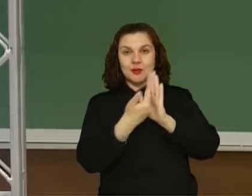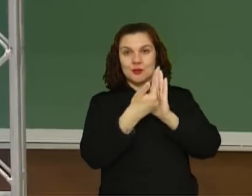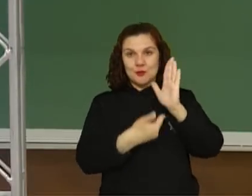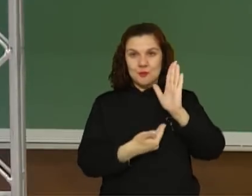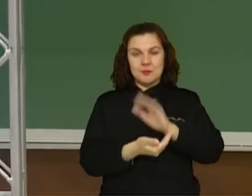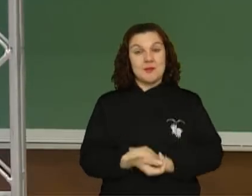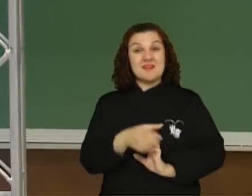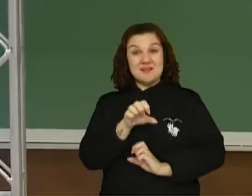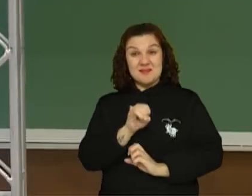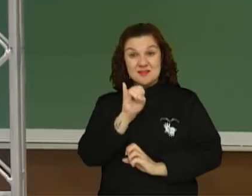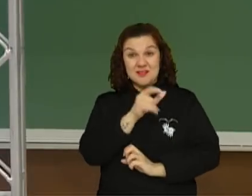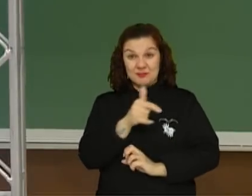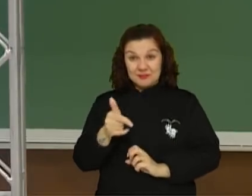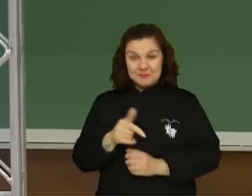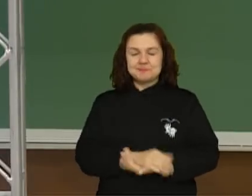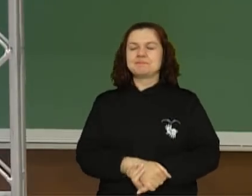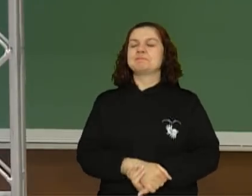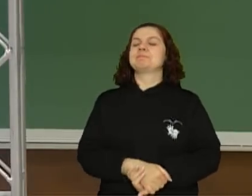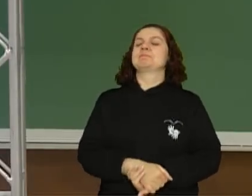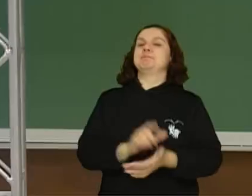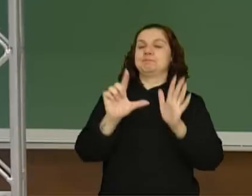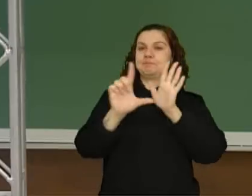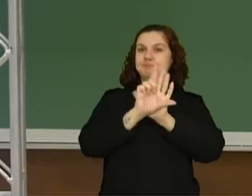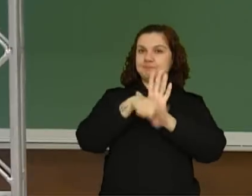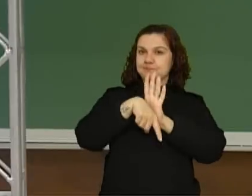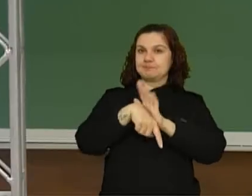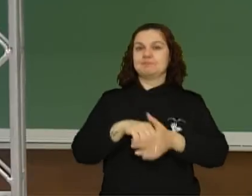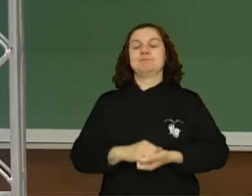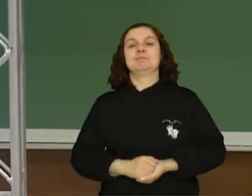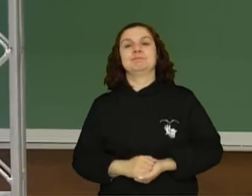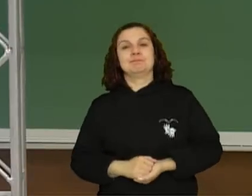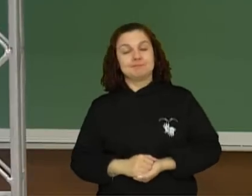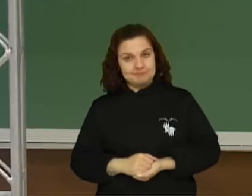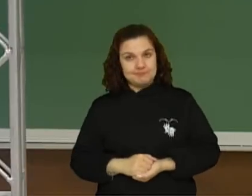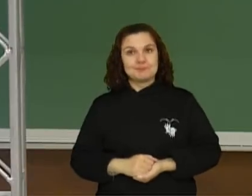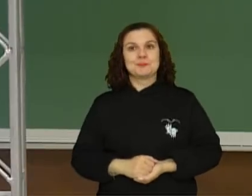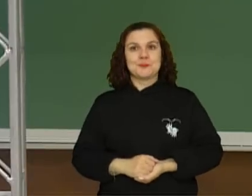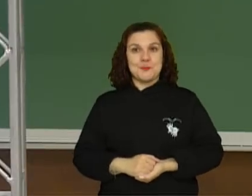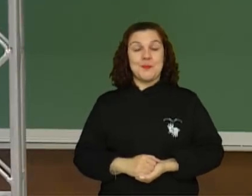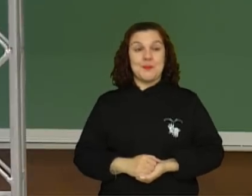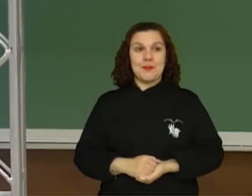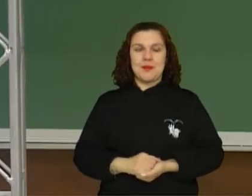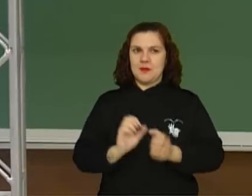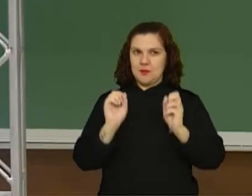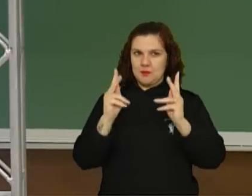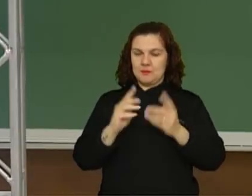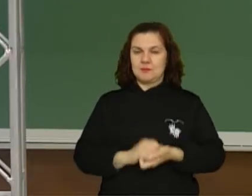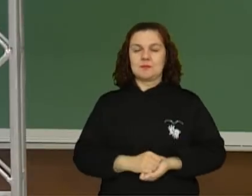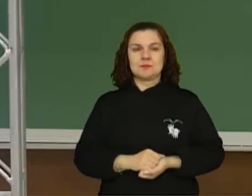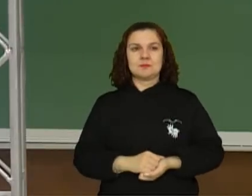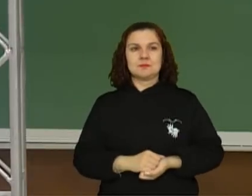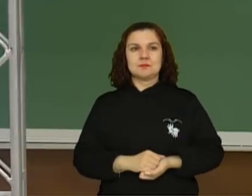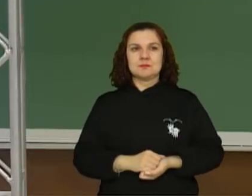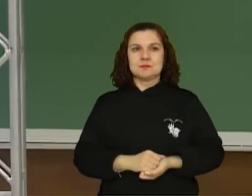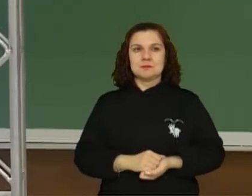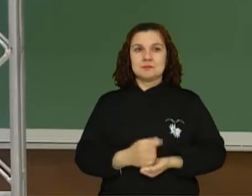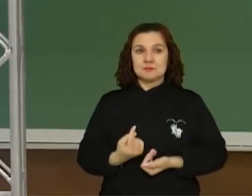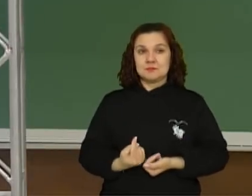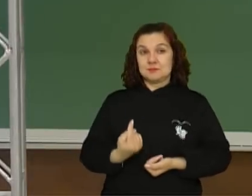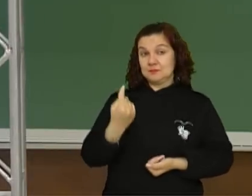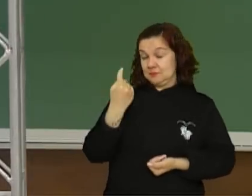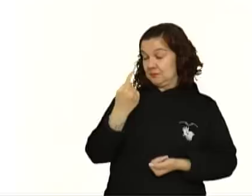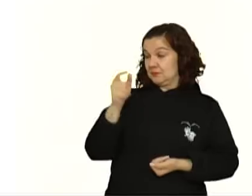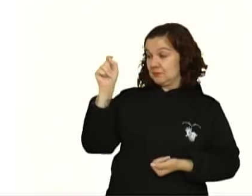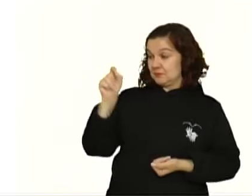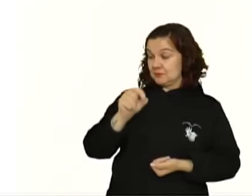documentado, senão eu estou ali, sem dúvida nenhuma, infringindo as leis, ok? Então lá,